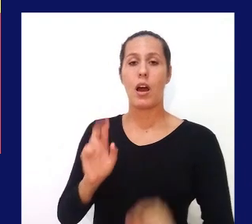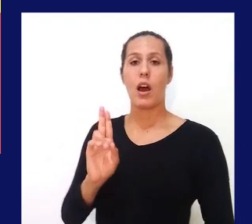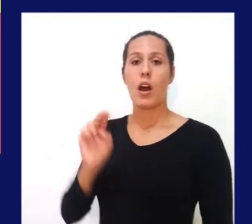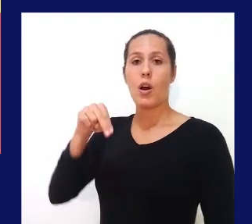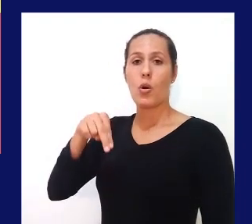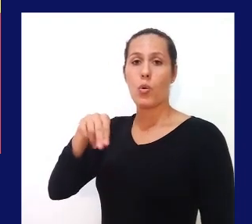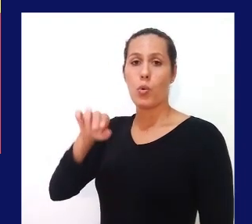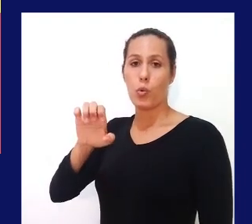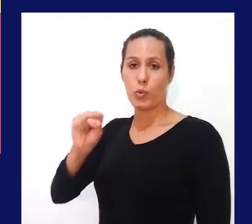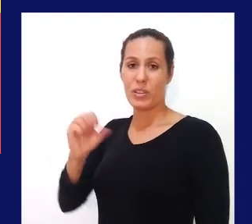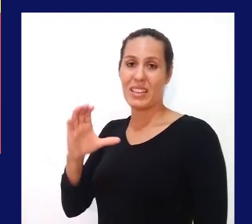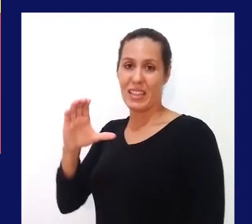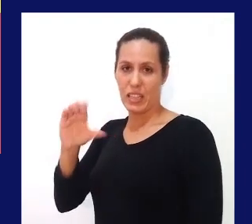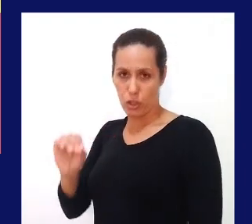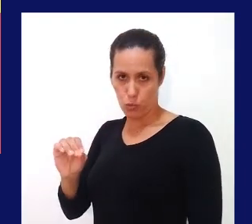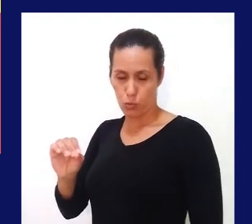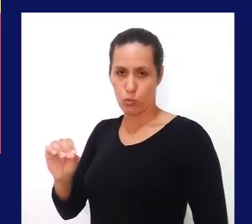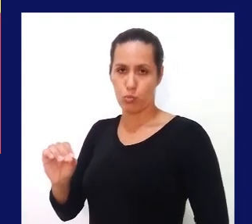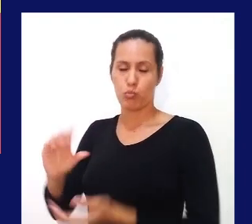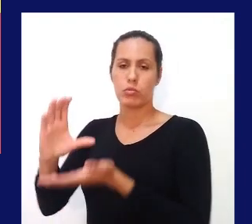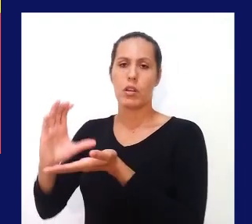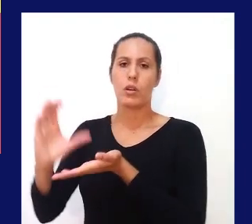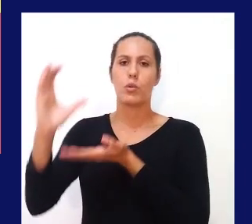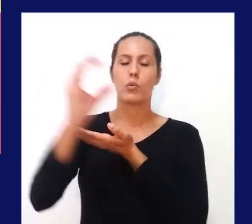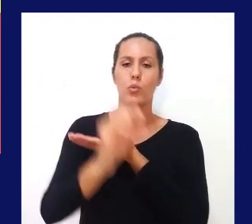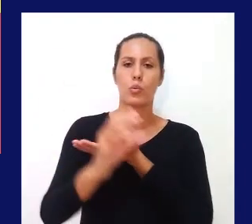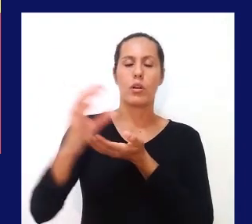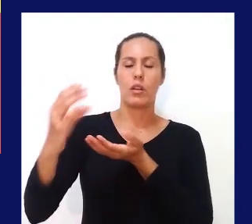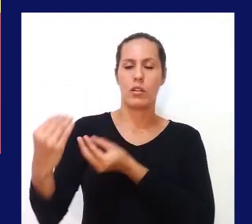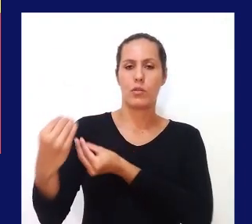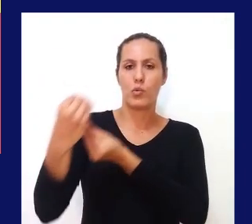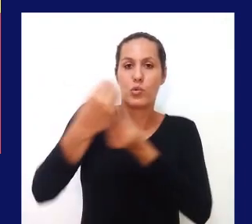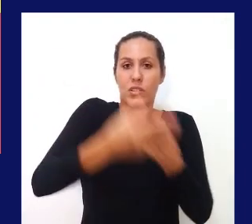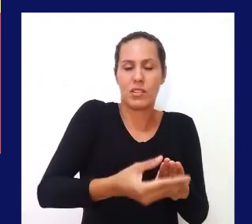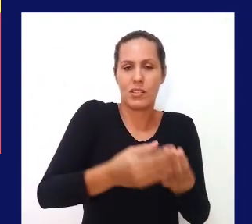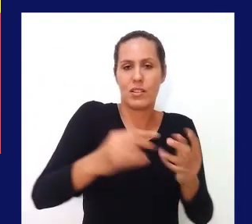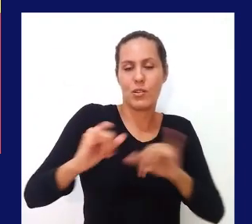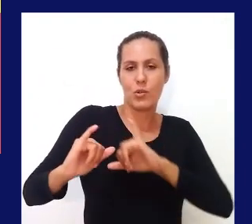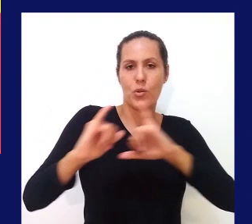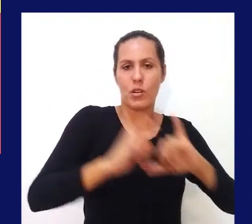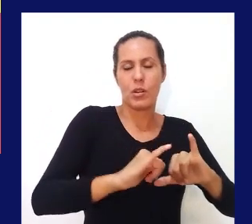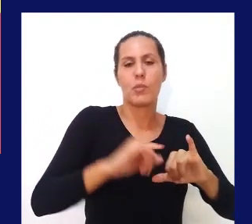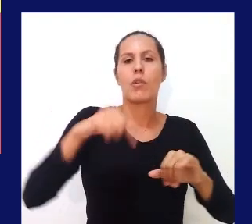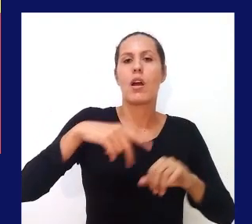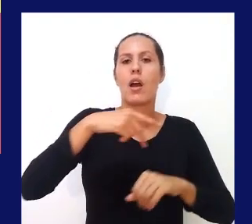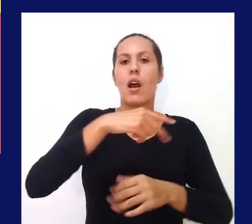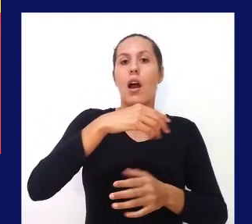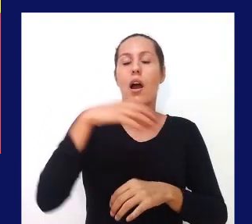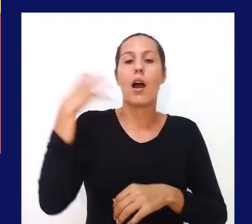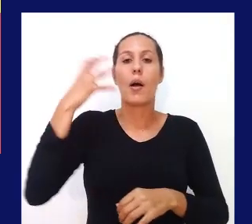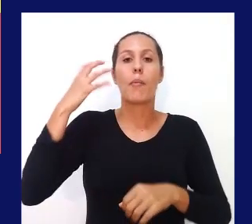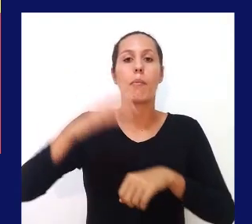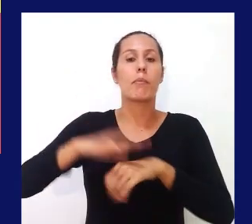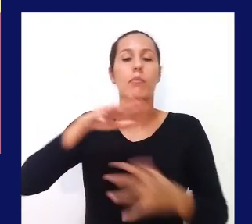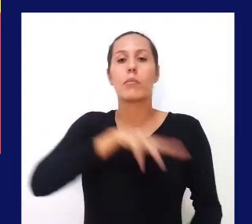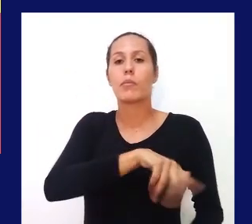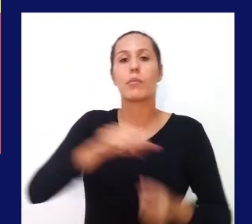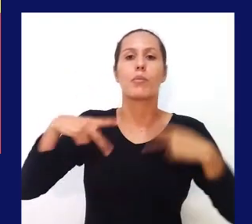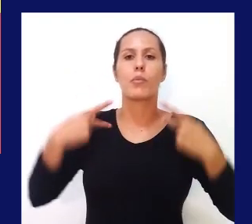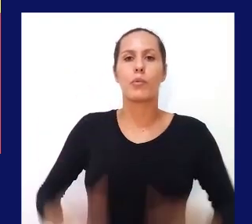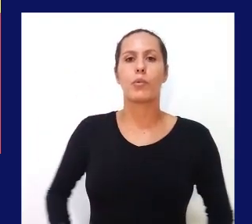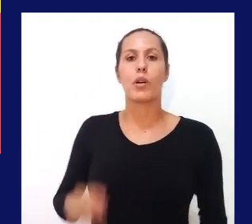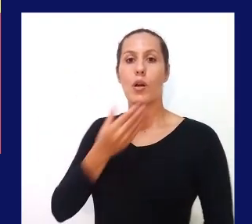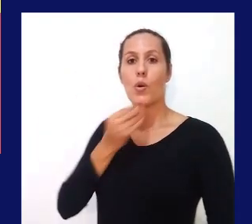concedeu o título de Patrimônio Oral e Imaterial da Humanidade. Uma das músicas mais conhecidas é Por